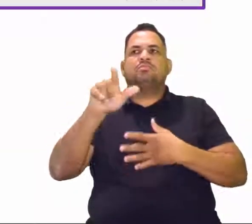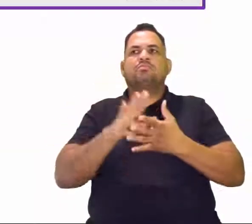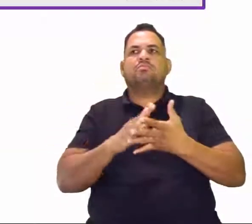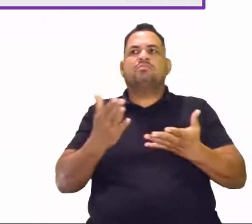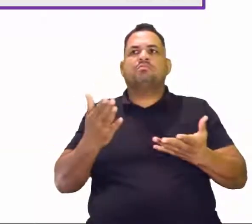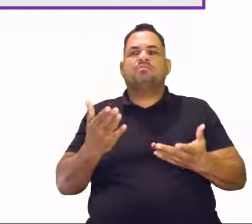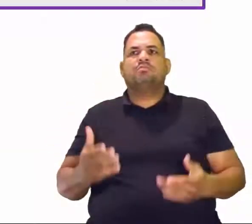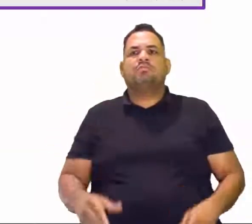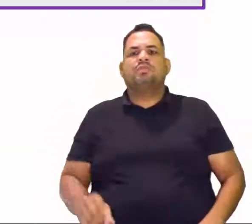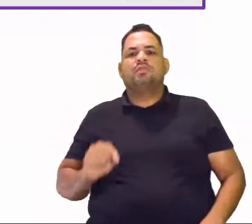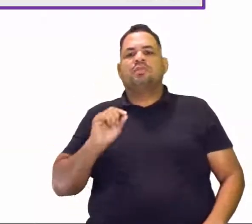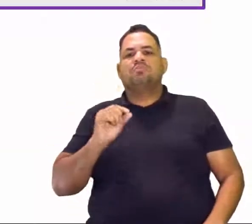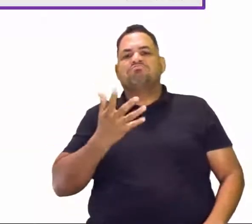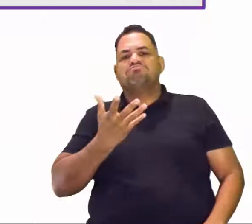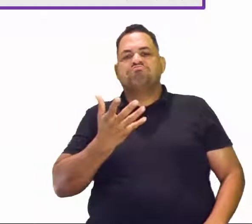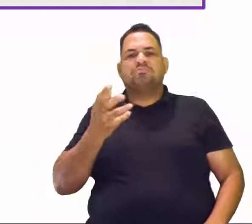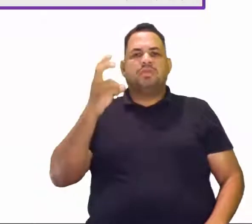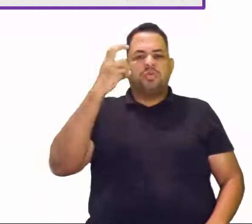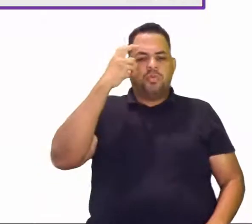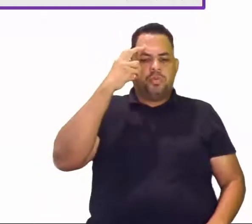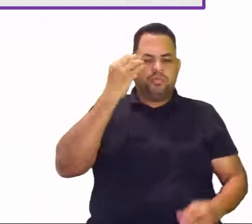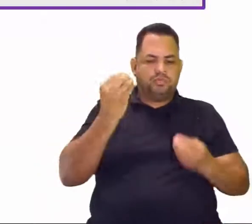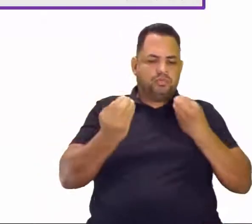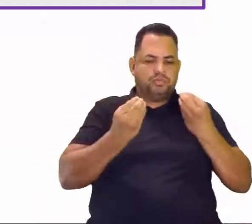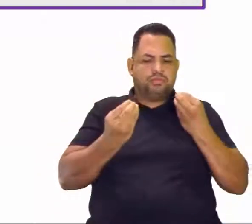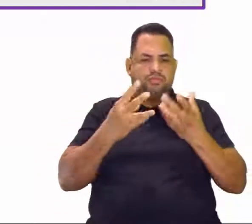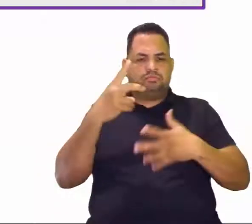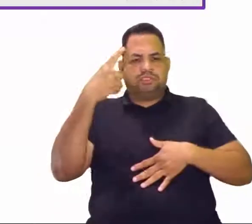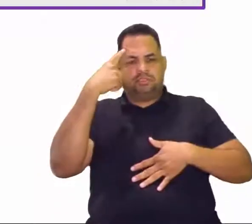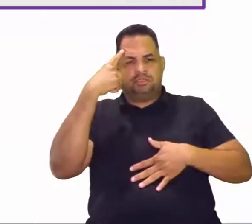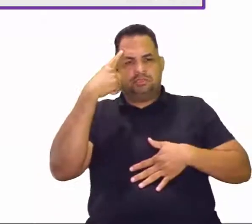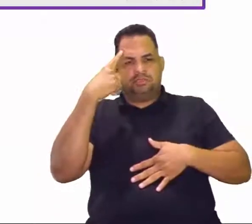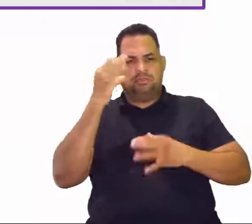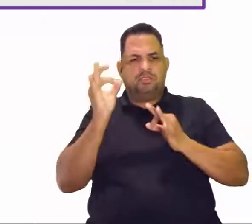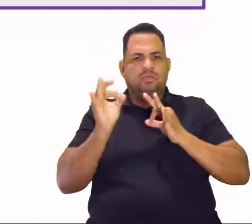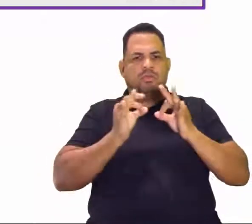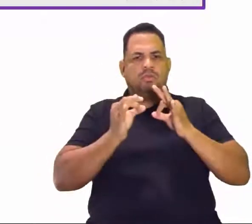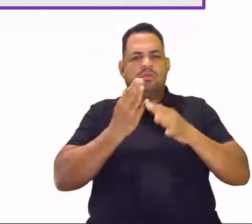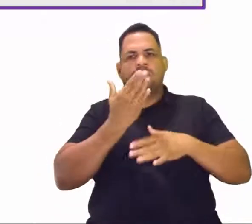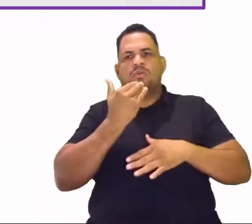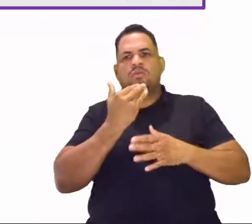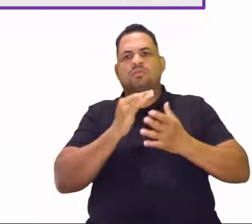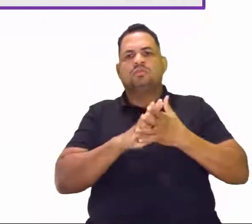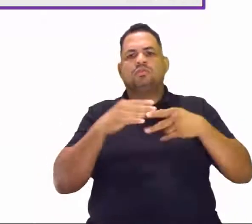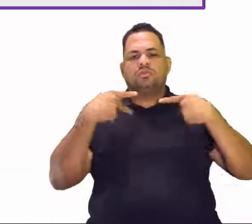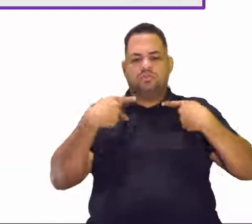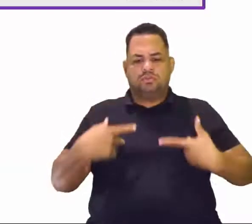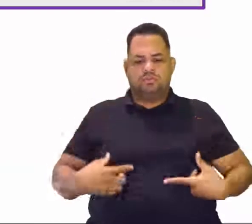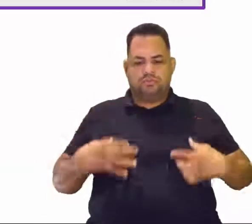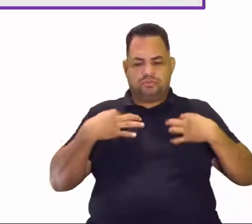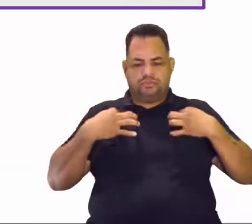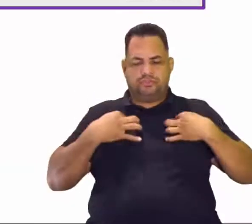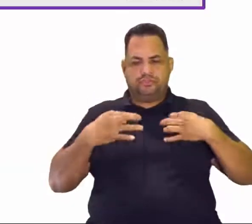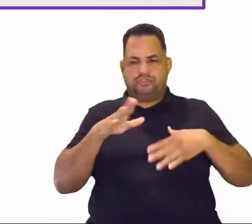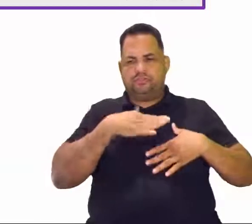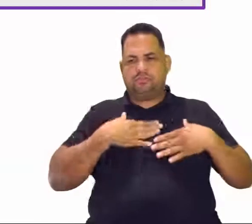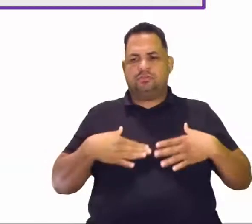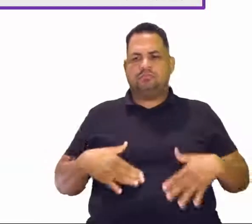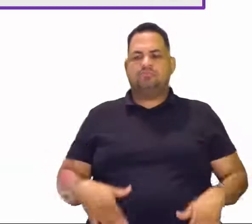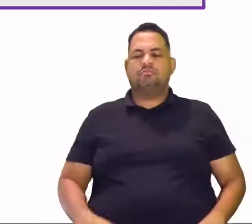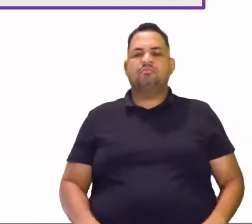só ela ali o que é dela a cultura o modo de ser a forma de comer a forma de se vestir